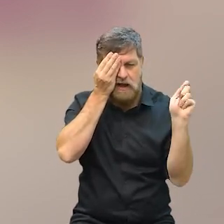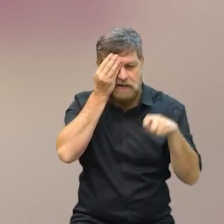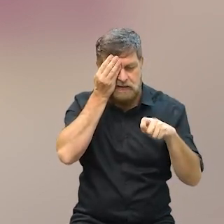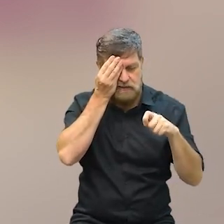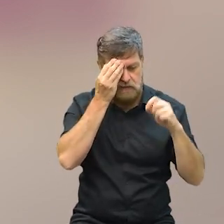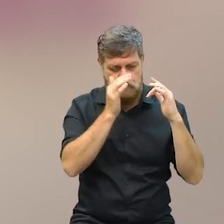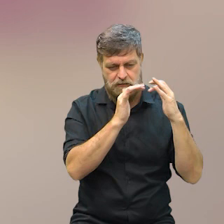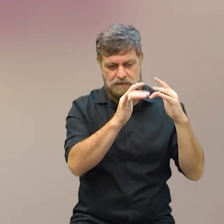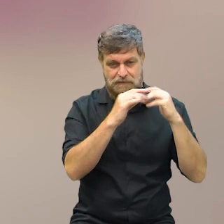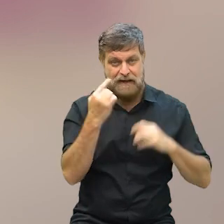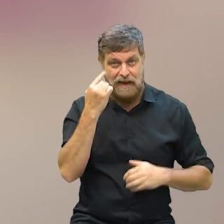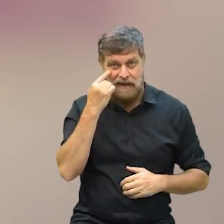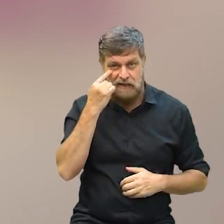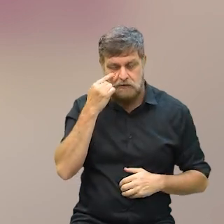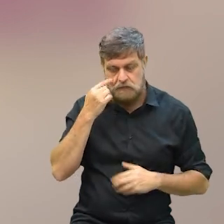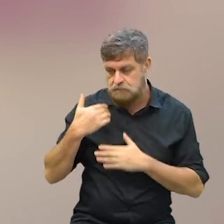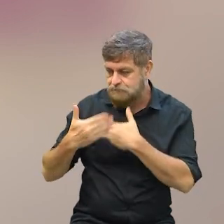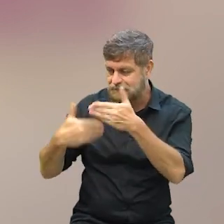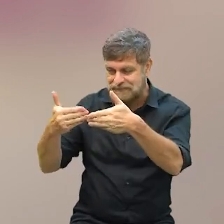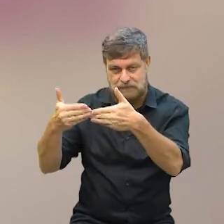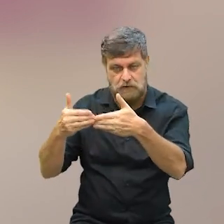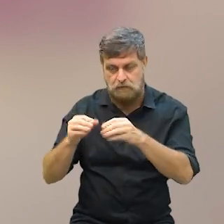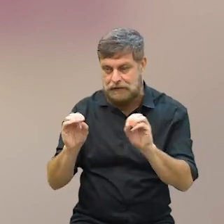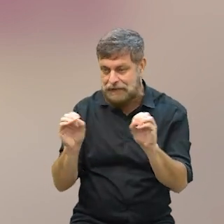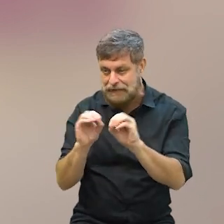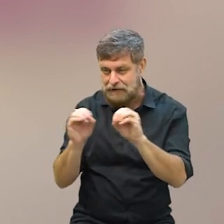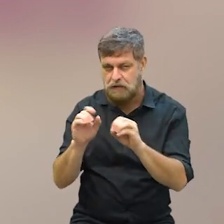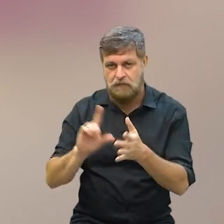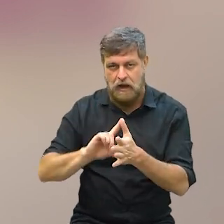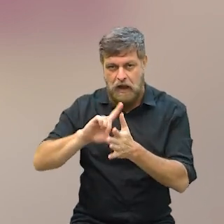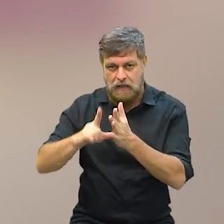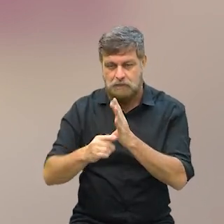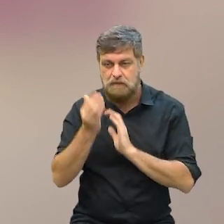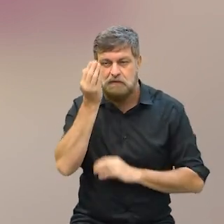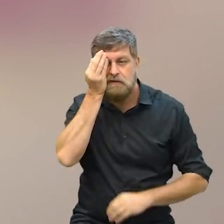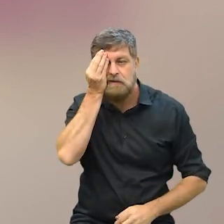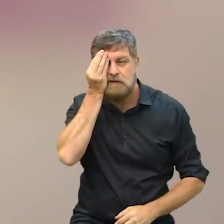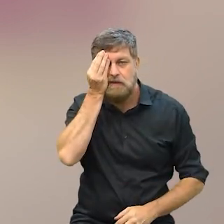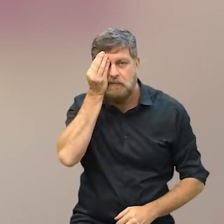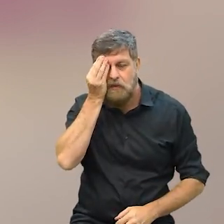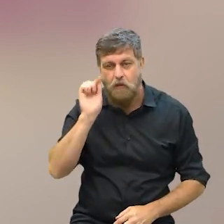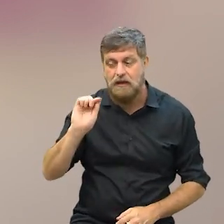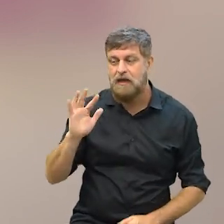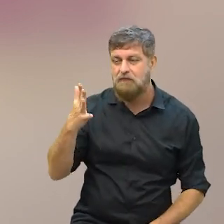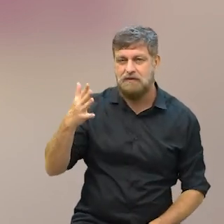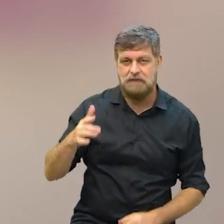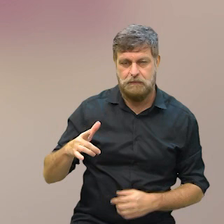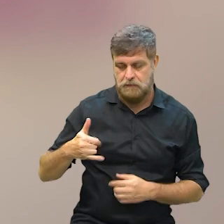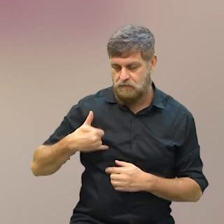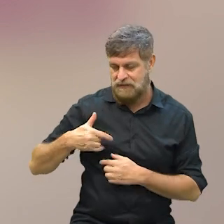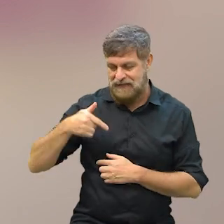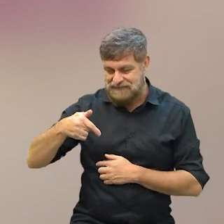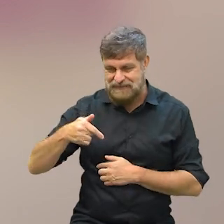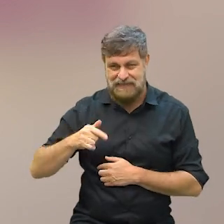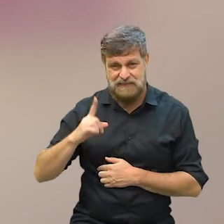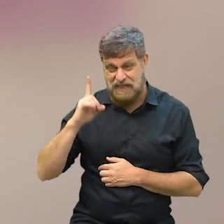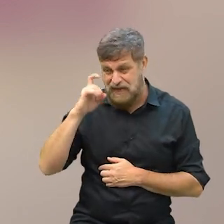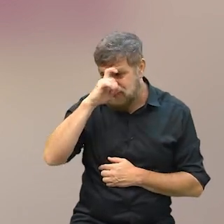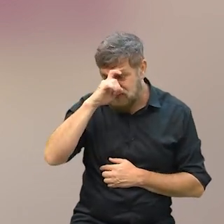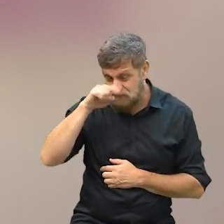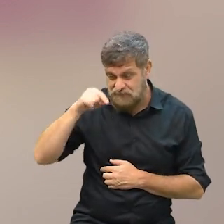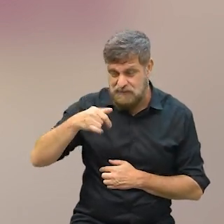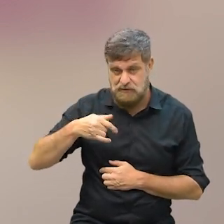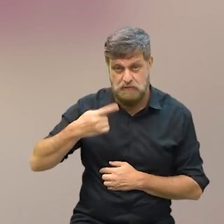aí esse olho não desenvolve a visão. E posteriormente, se não fizer o tampão, ele não vai, depois de 7 anos, dificilmente